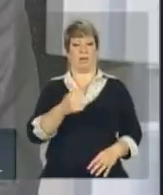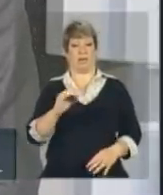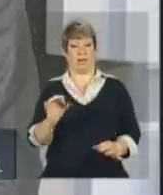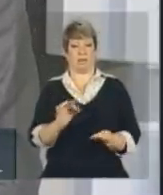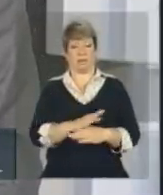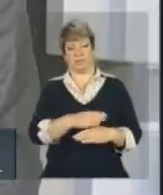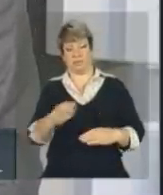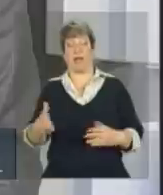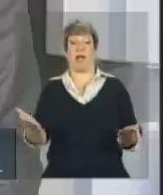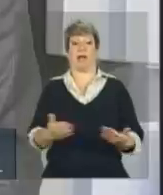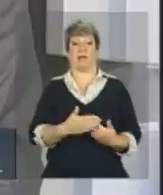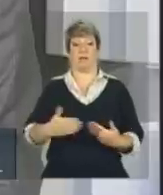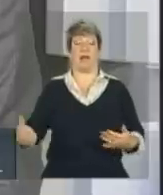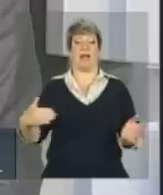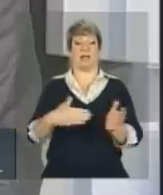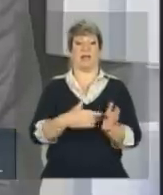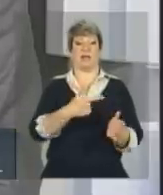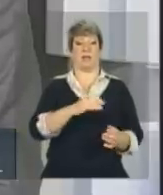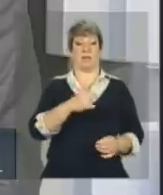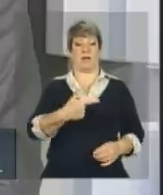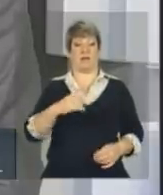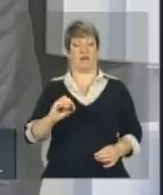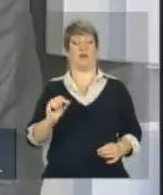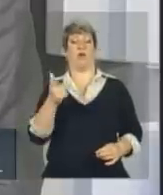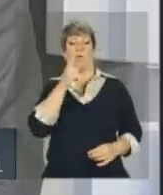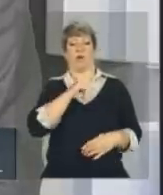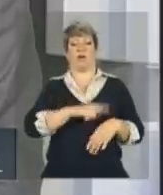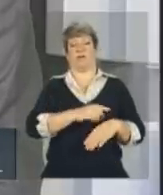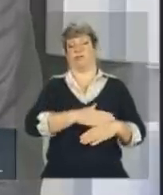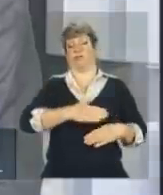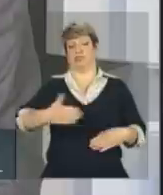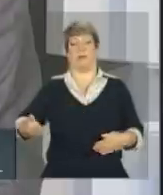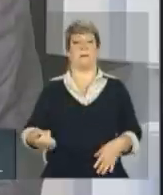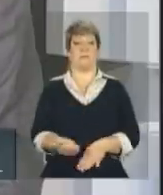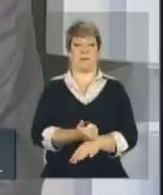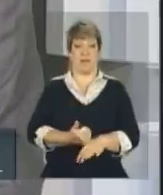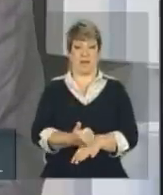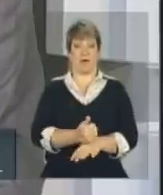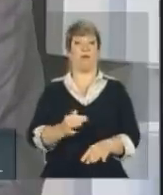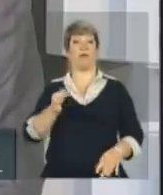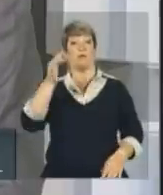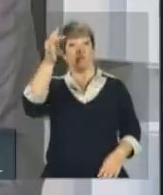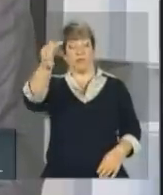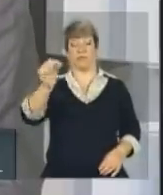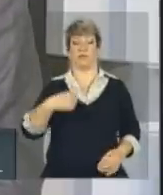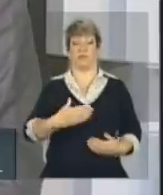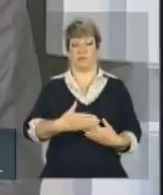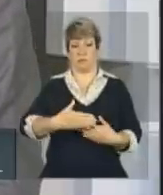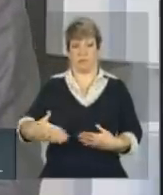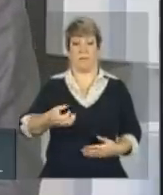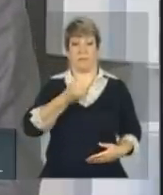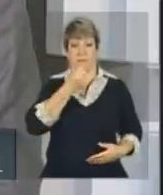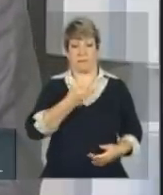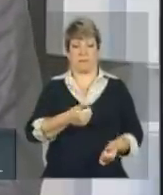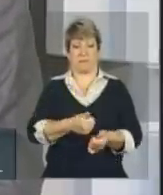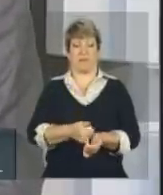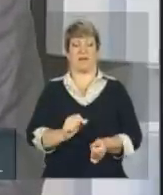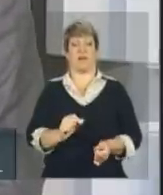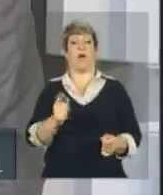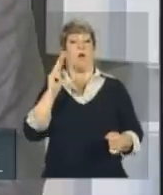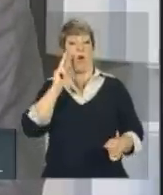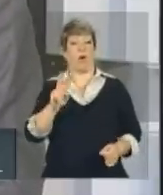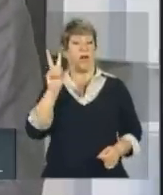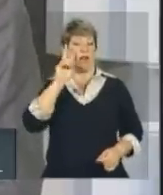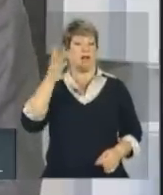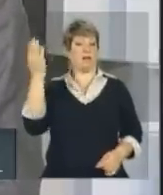até 2020 uma década ainda melhor, e vamos, em algum momento do futuro próximo, olhar para esse período